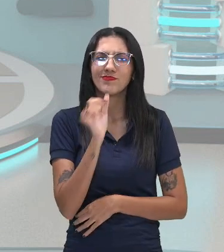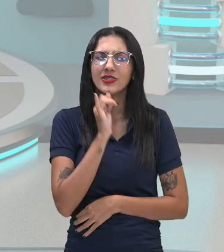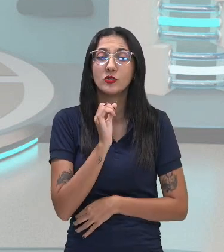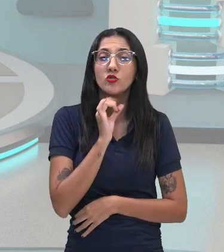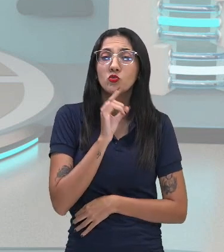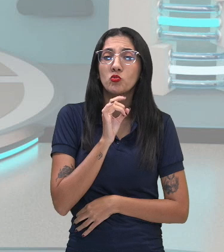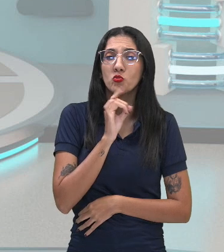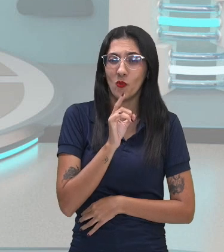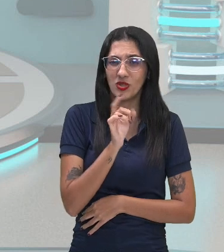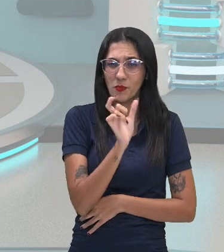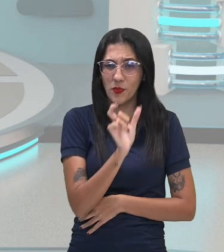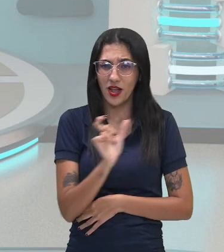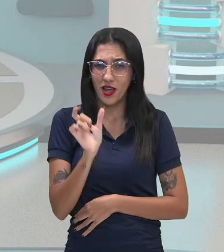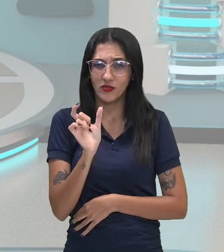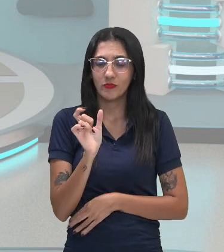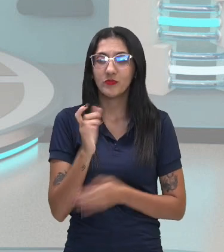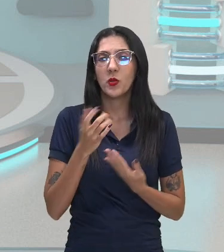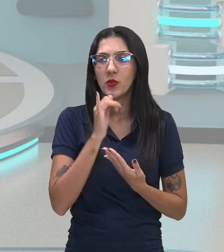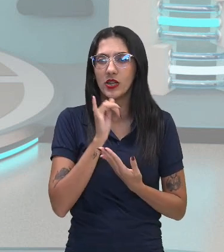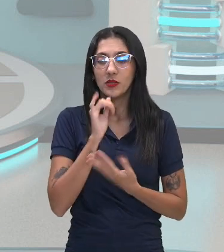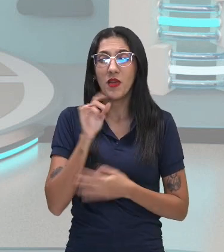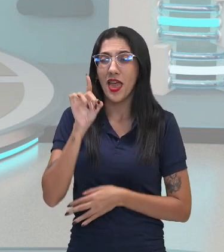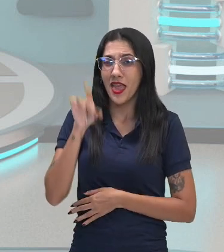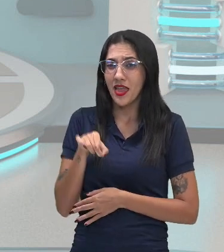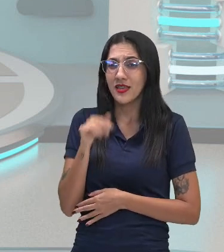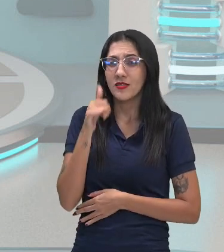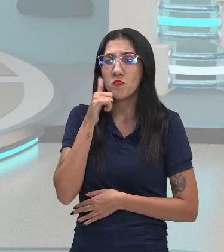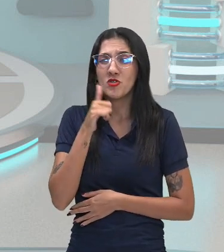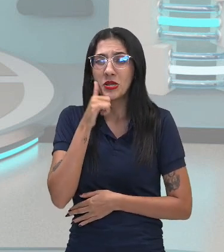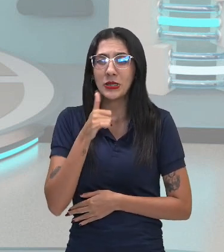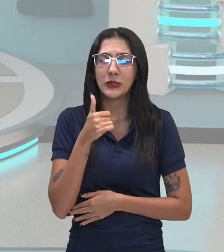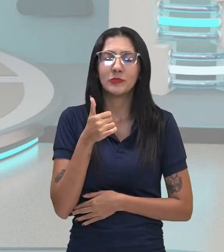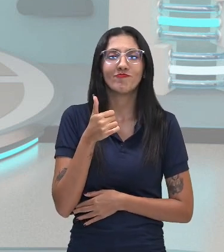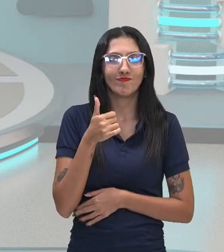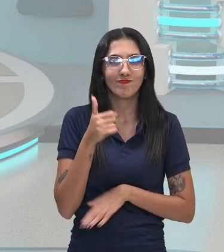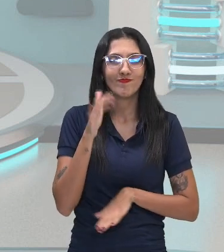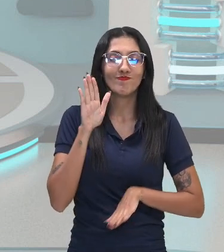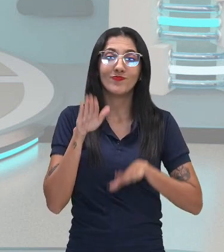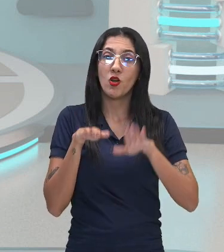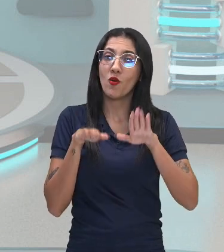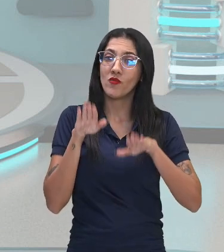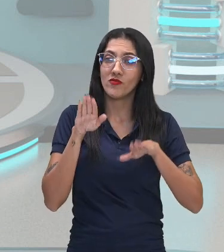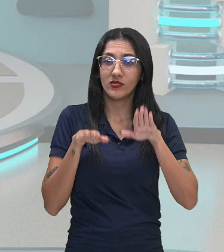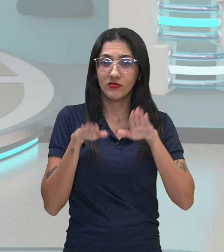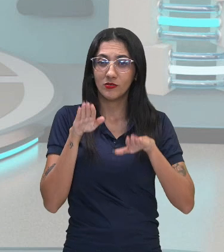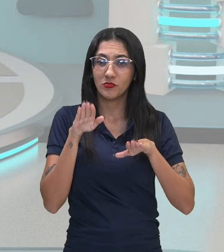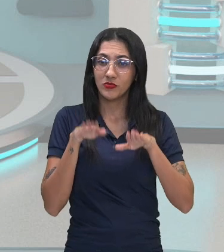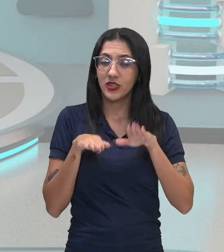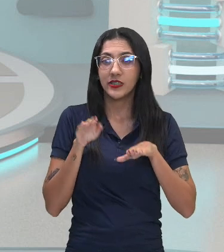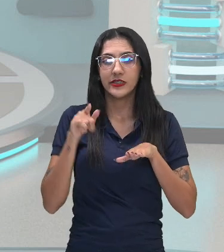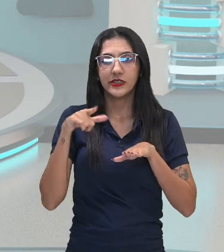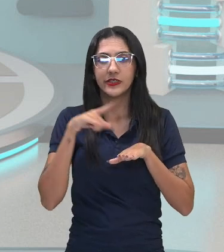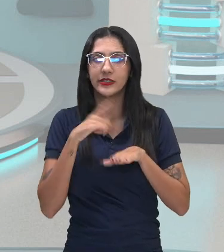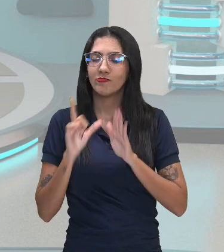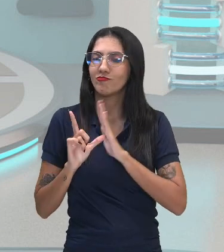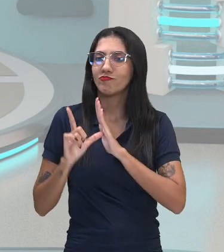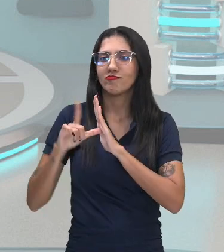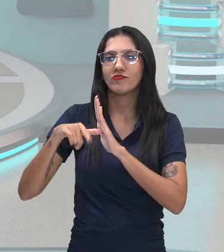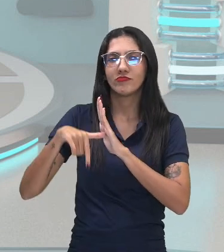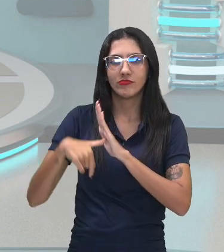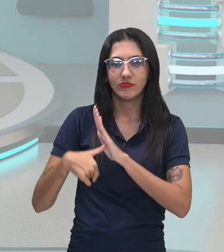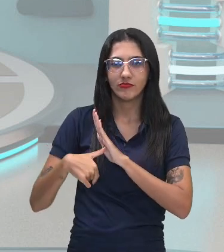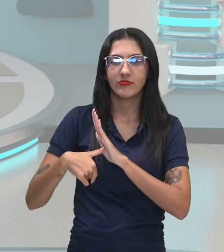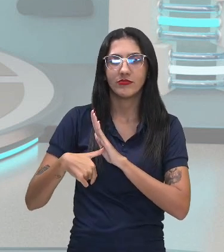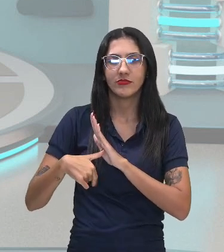incerteza. A Mônica provavelmente, A Mônica provavelmente não chegou no